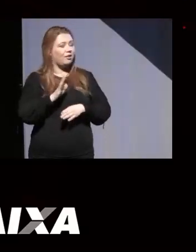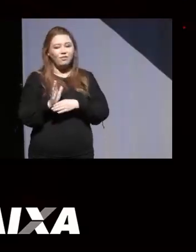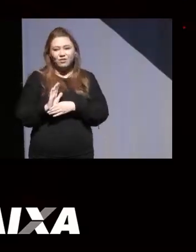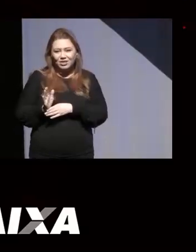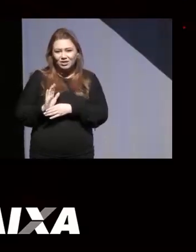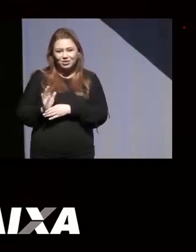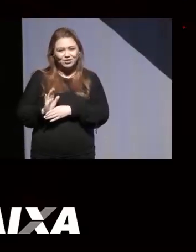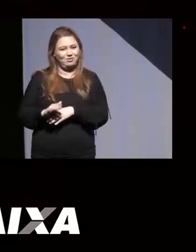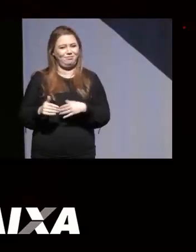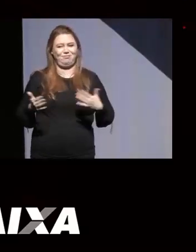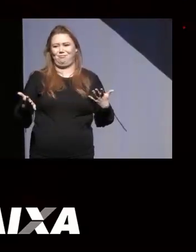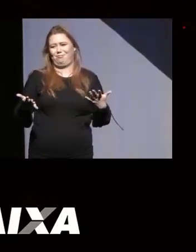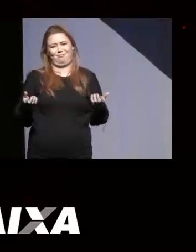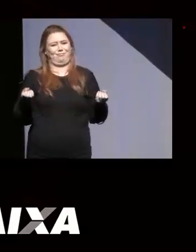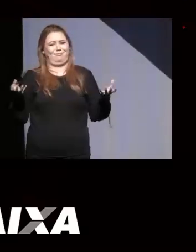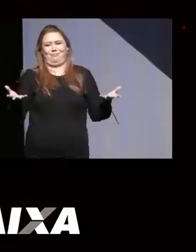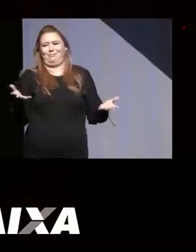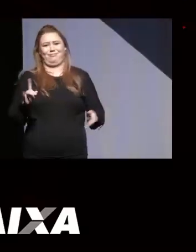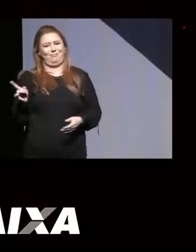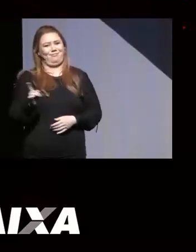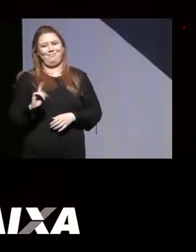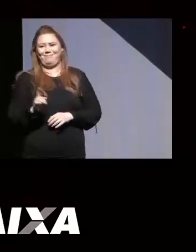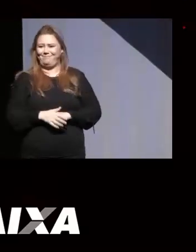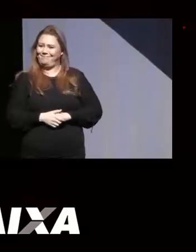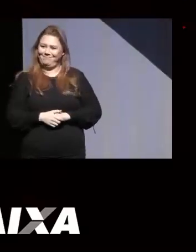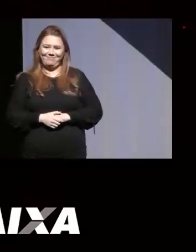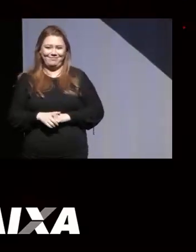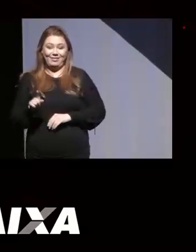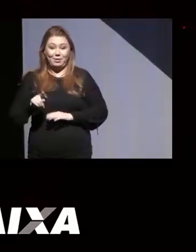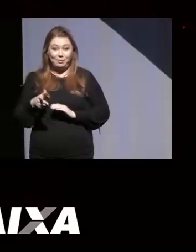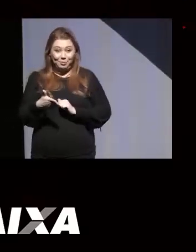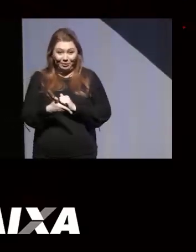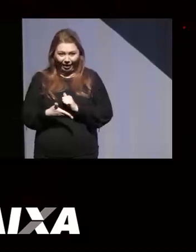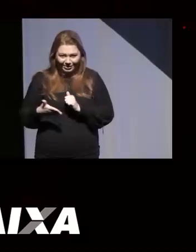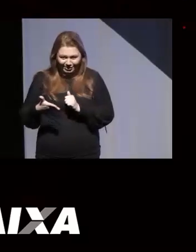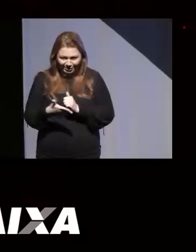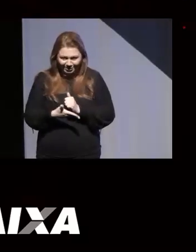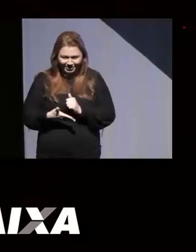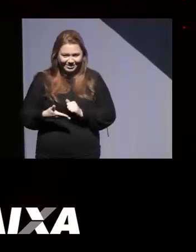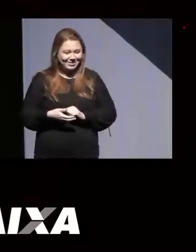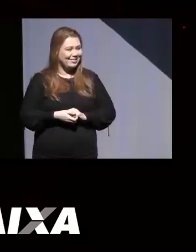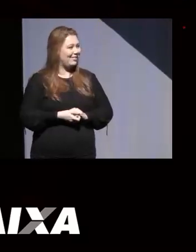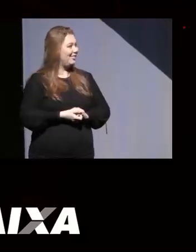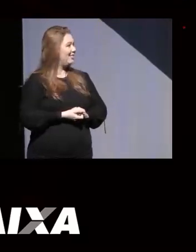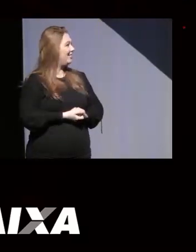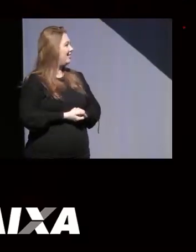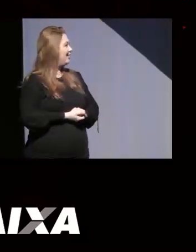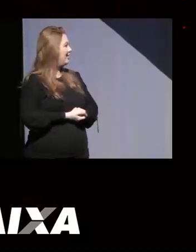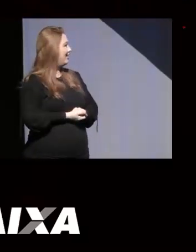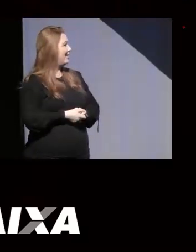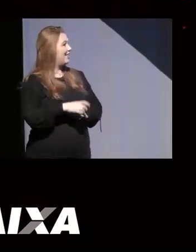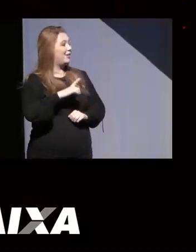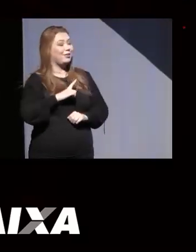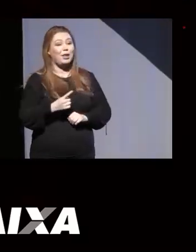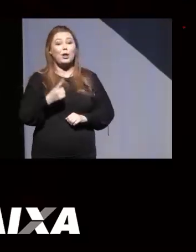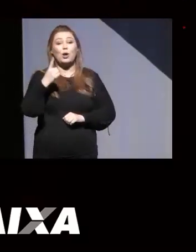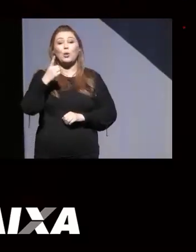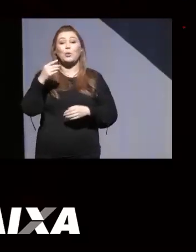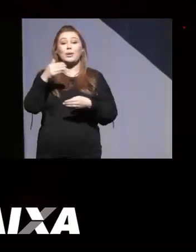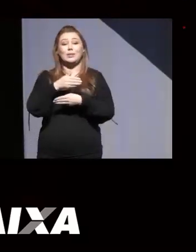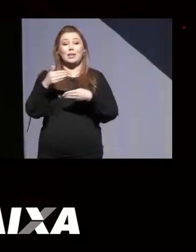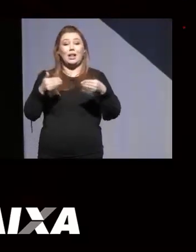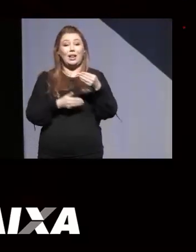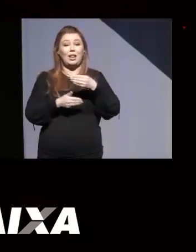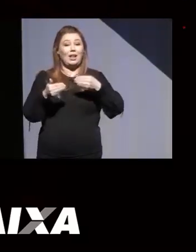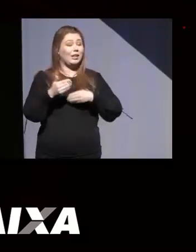falei, mas nem pensar. É assim, é o básico, né? O básico. Eu tenho um slide que já passou nesse